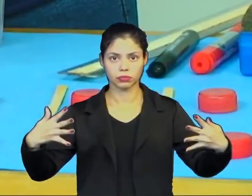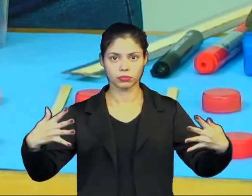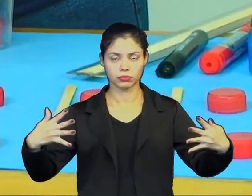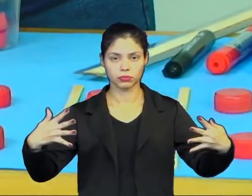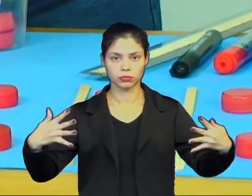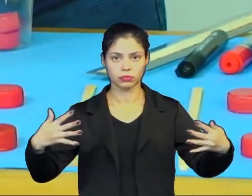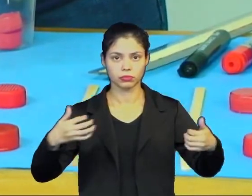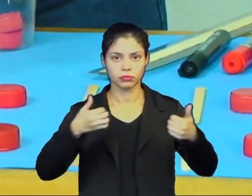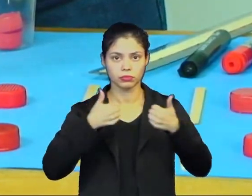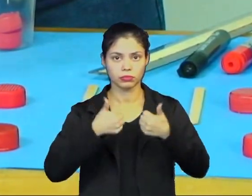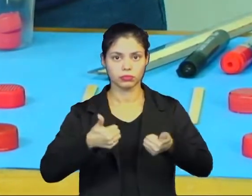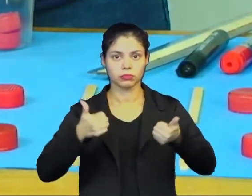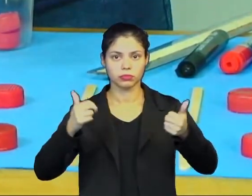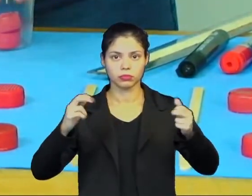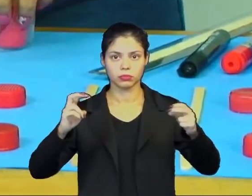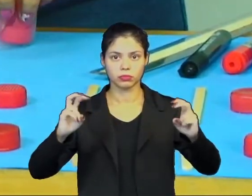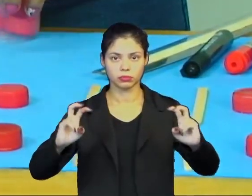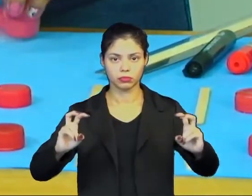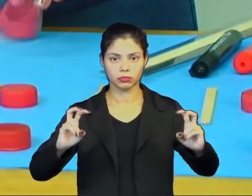14,